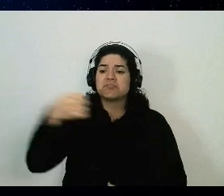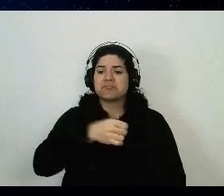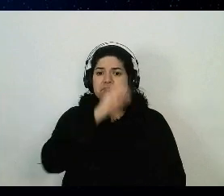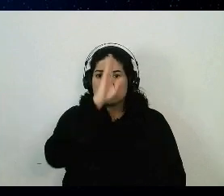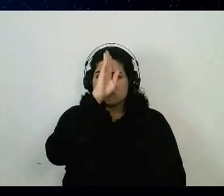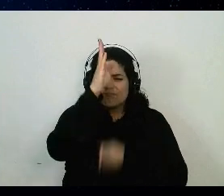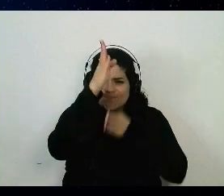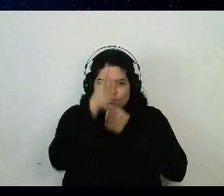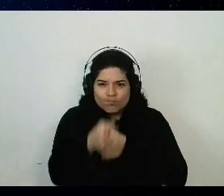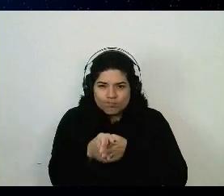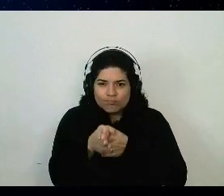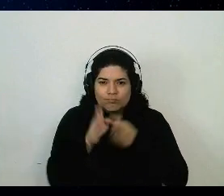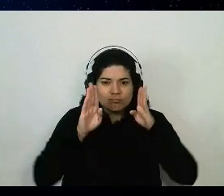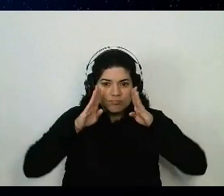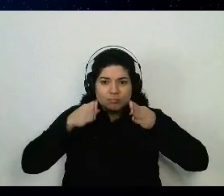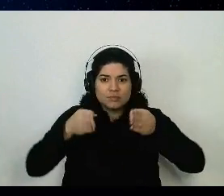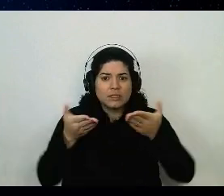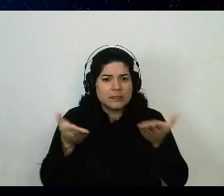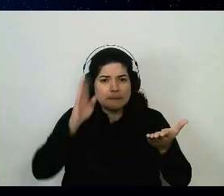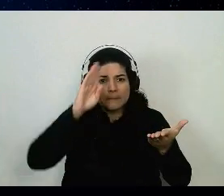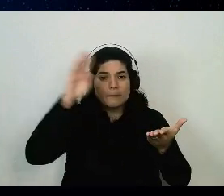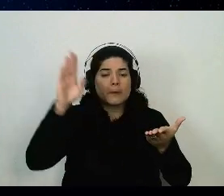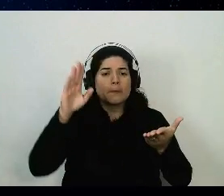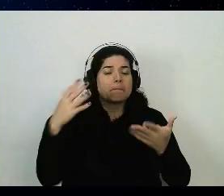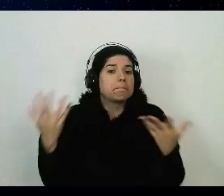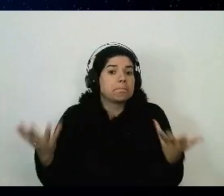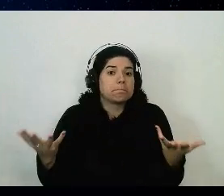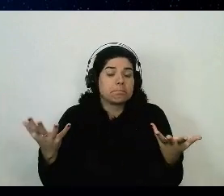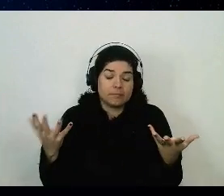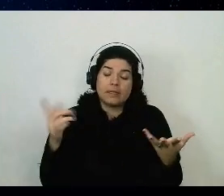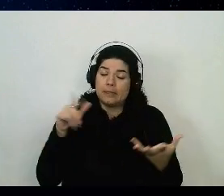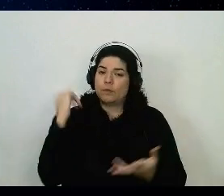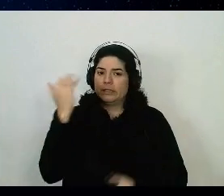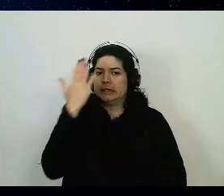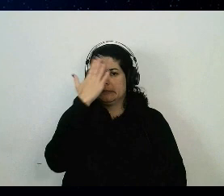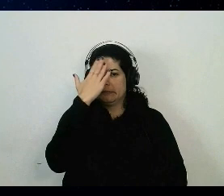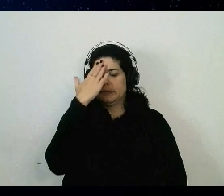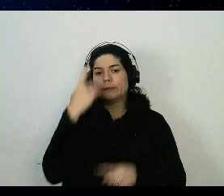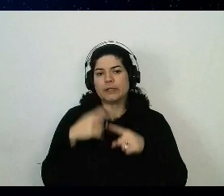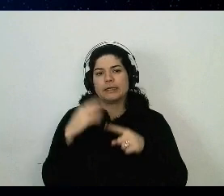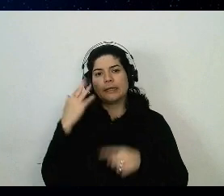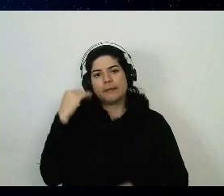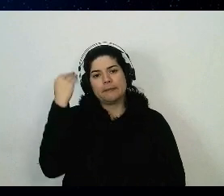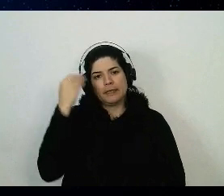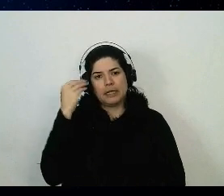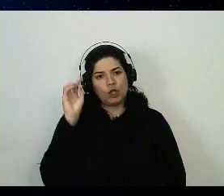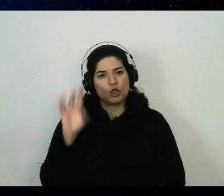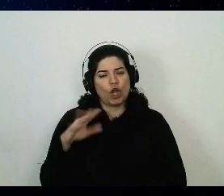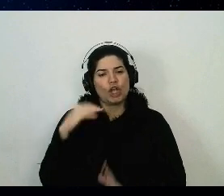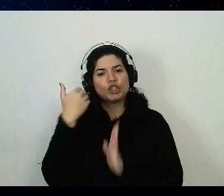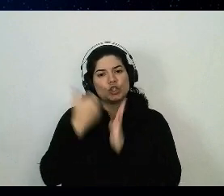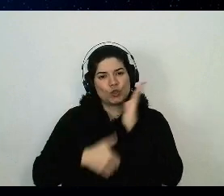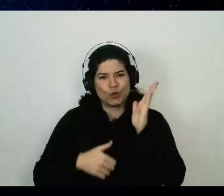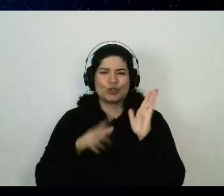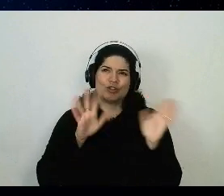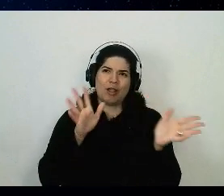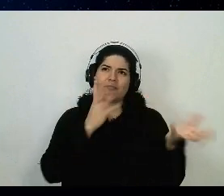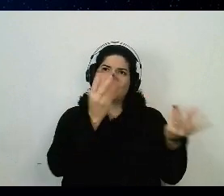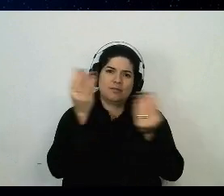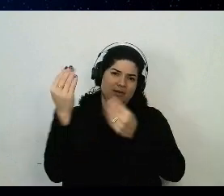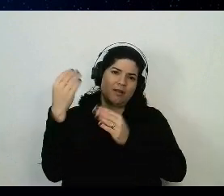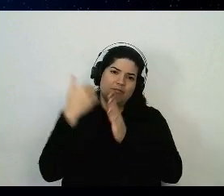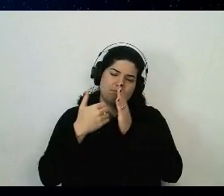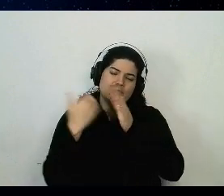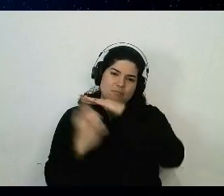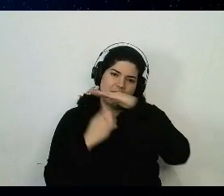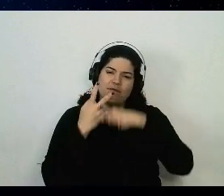das contas? Isso é um grande gap que a gente tem, né? Porque a gente sabe que experiência não é só daquele desconto, como eu já ouvi de muitas empresas.